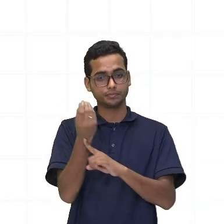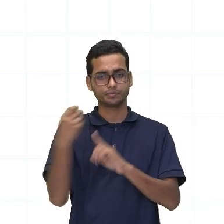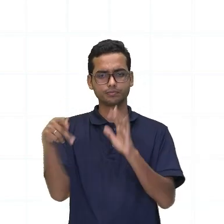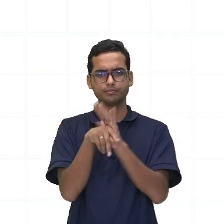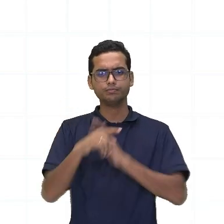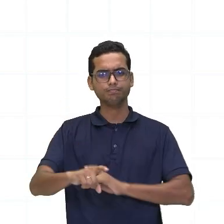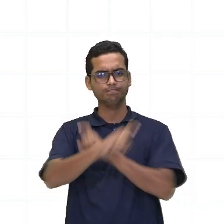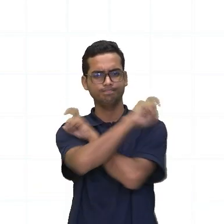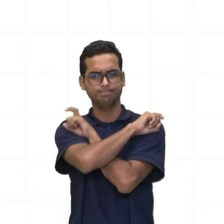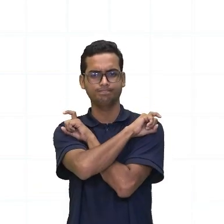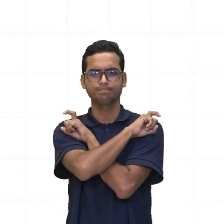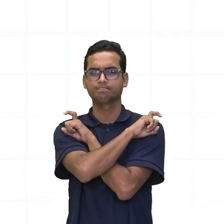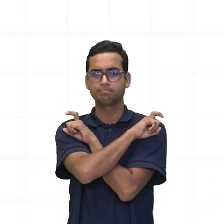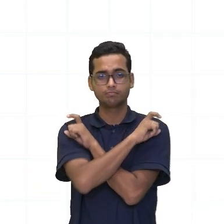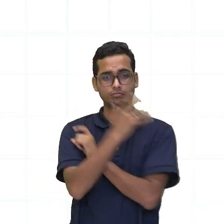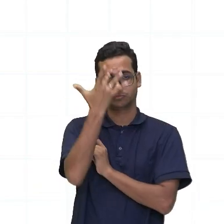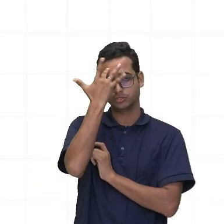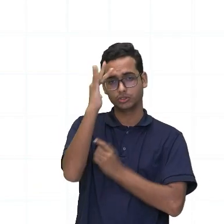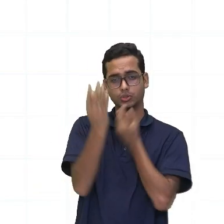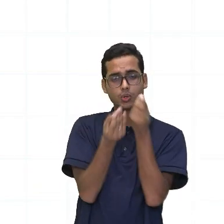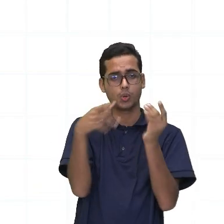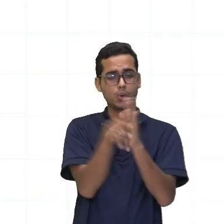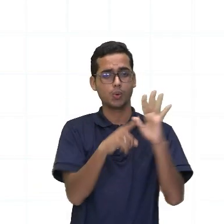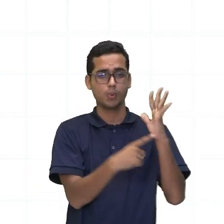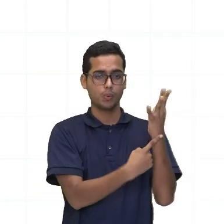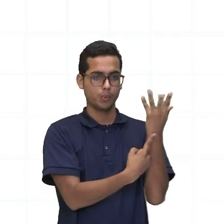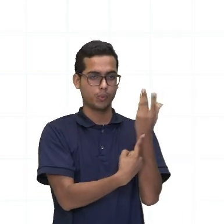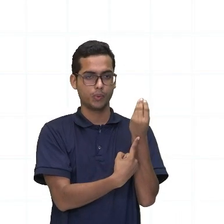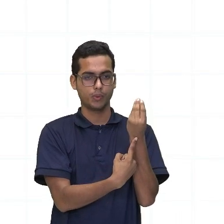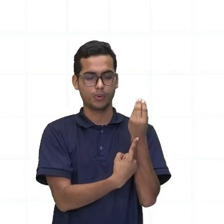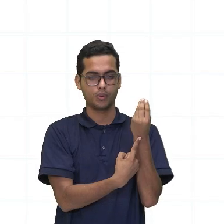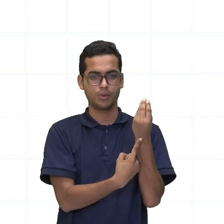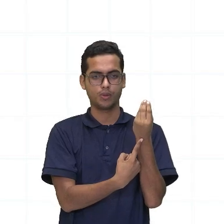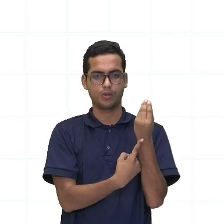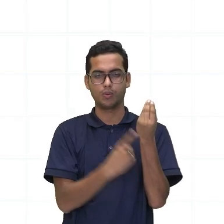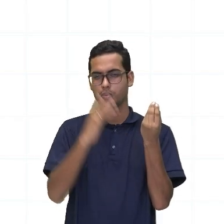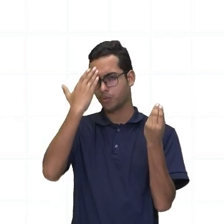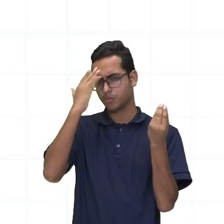egípcios não entendiam a arte da mesma maneira que nós. Olha